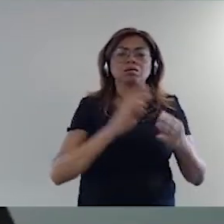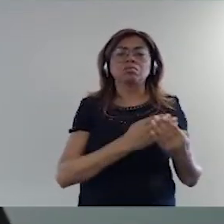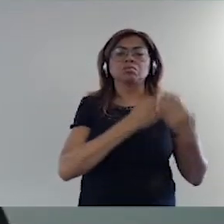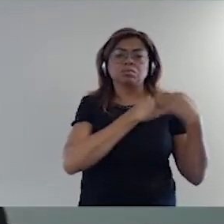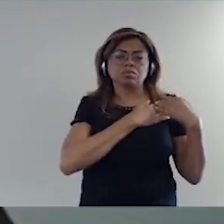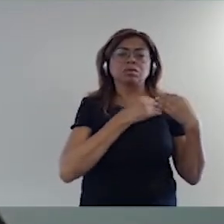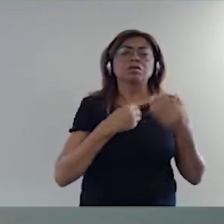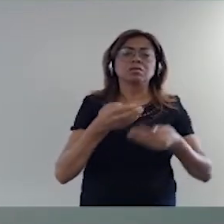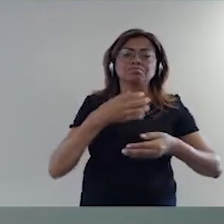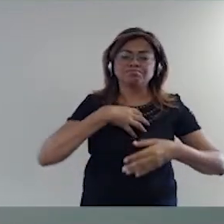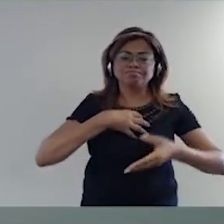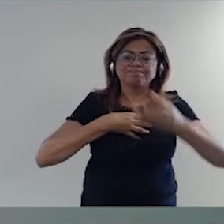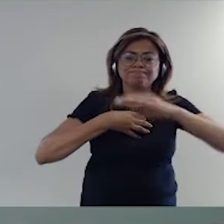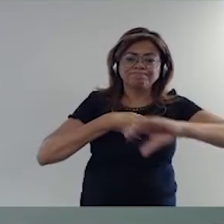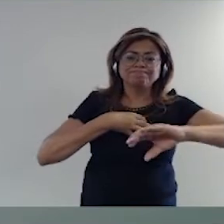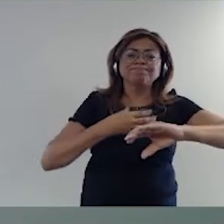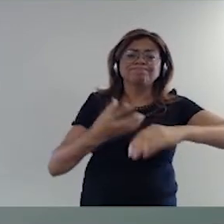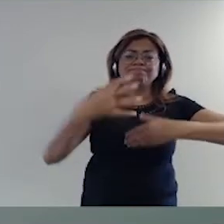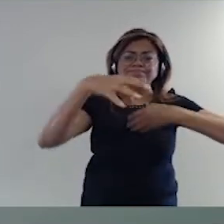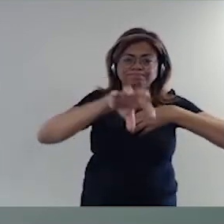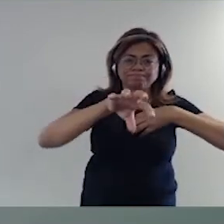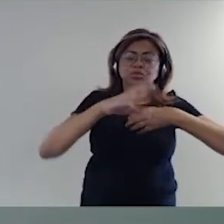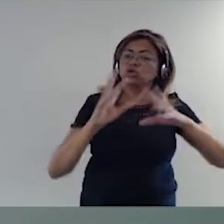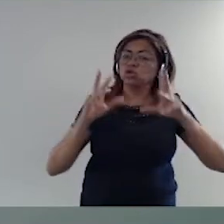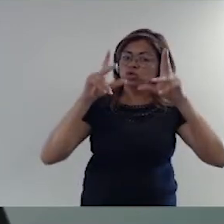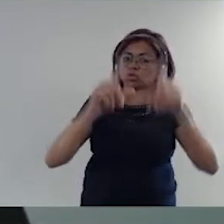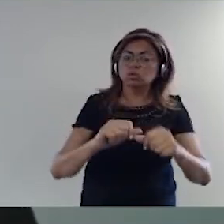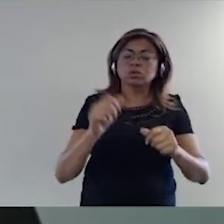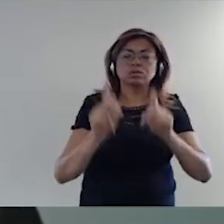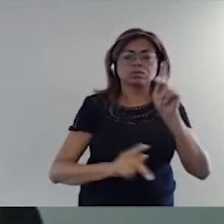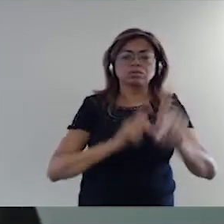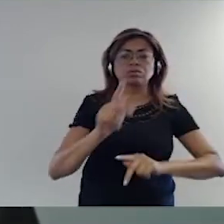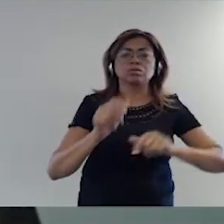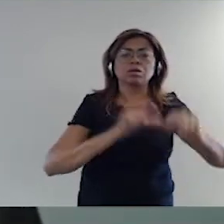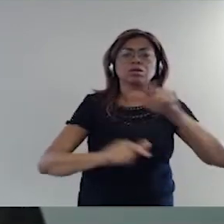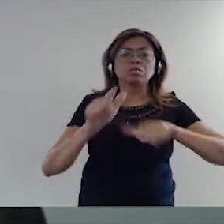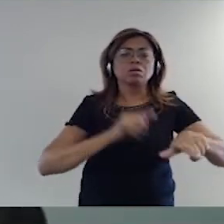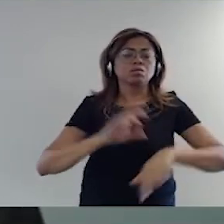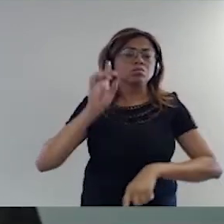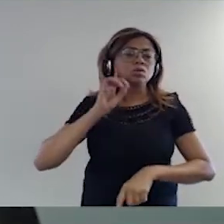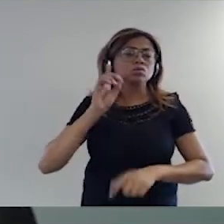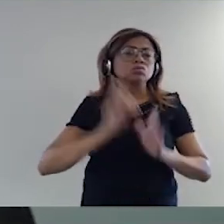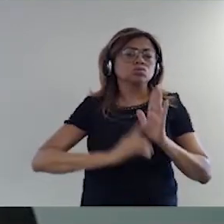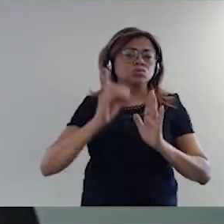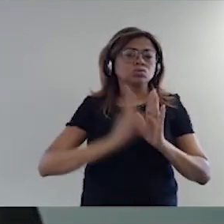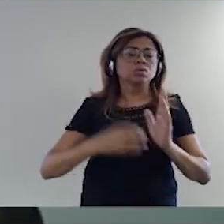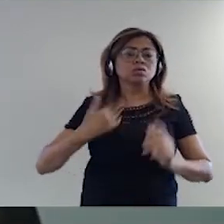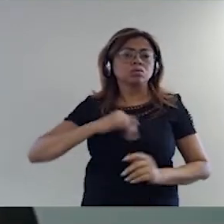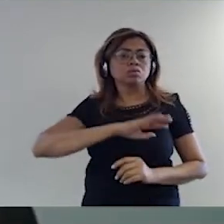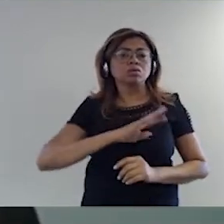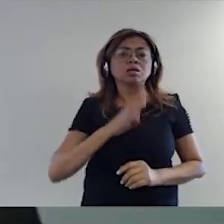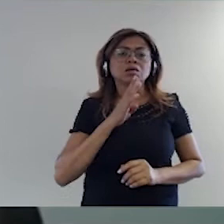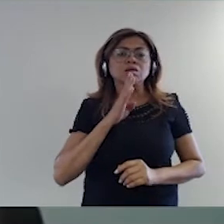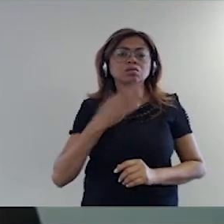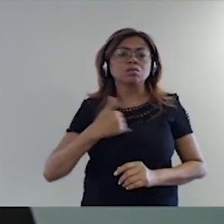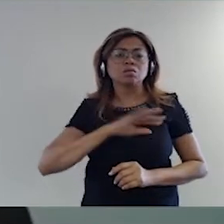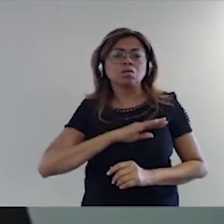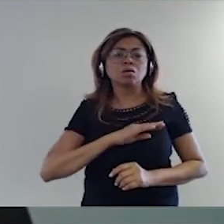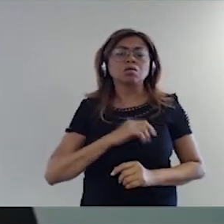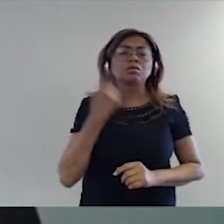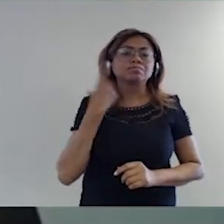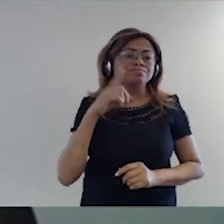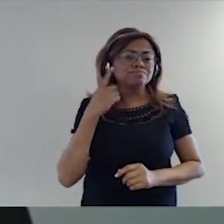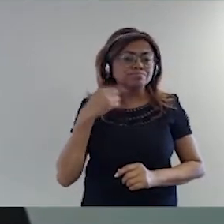responsabilidade, solidariedade de todos os operadores do direito. Mas também nós reconhecemos que nós, advogados,